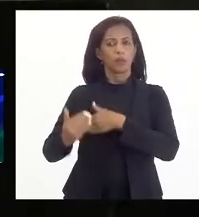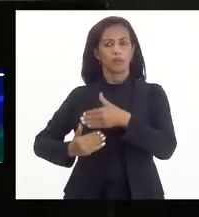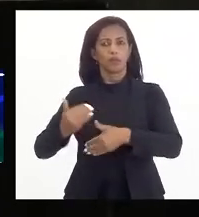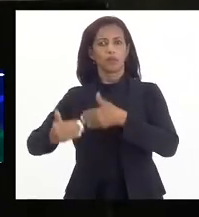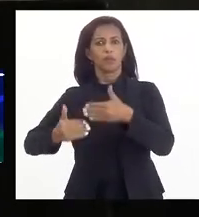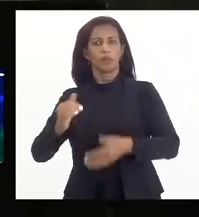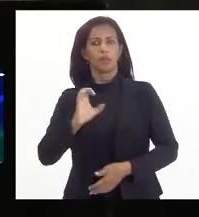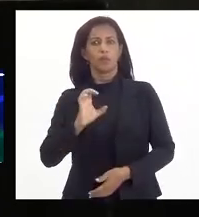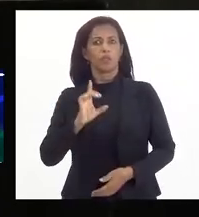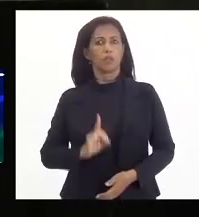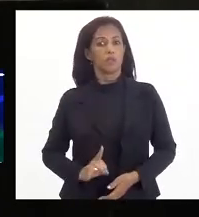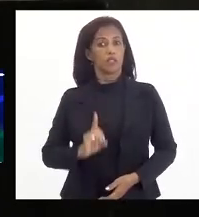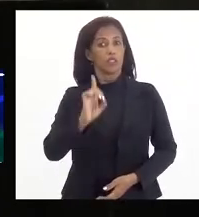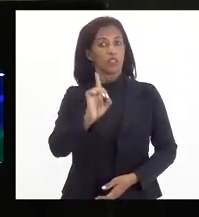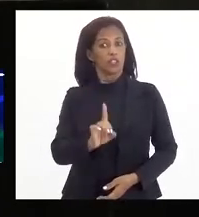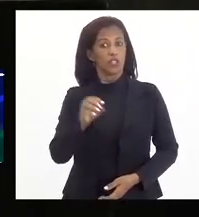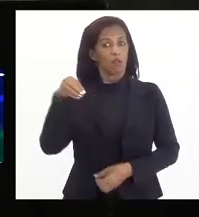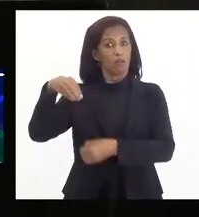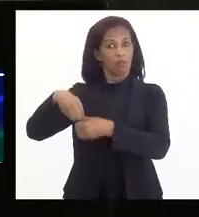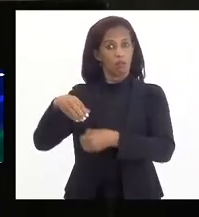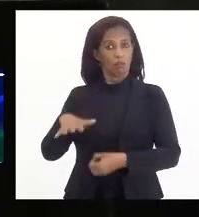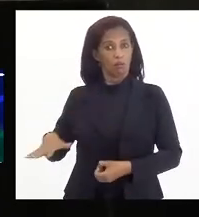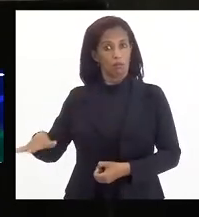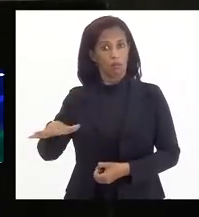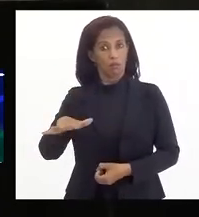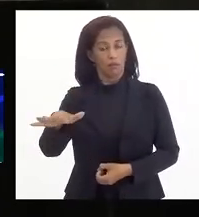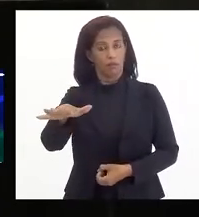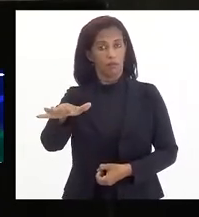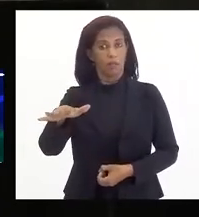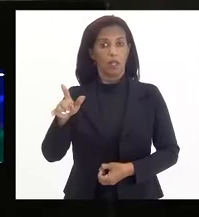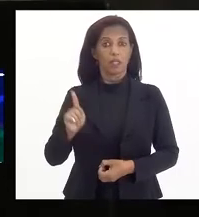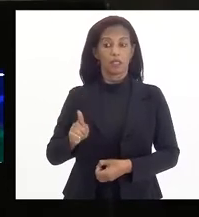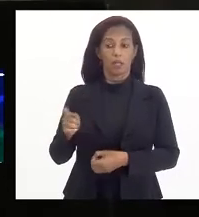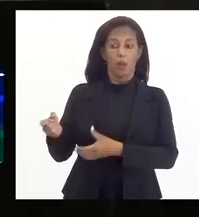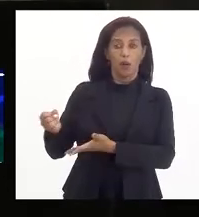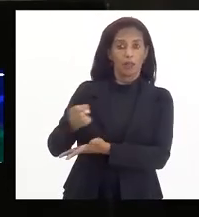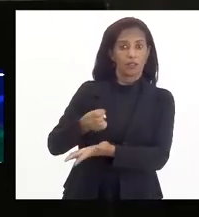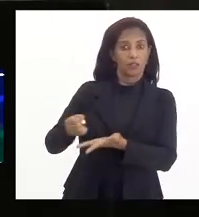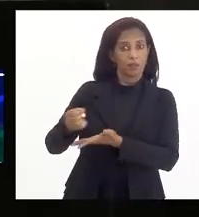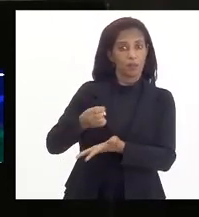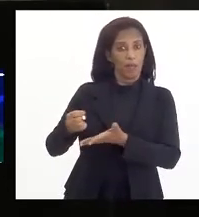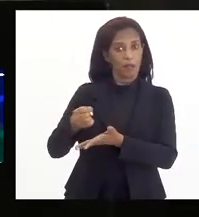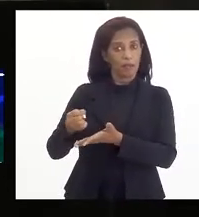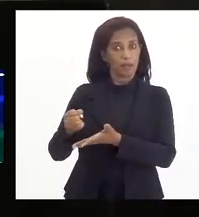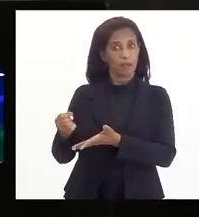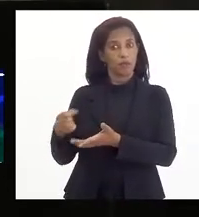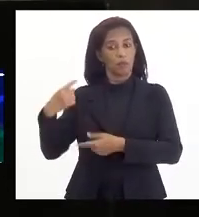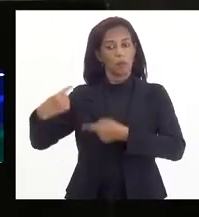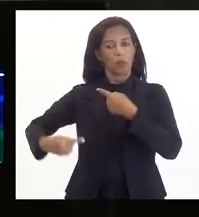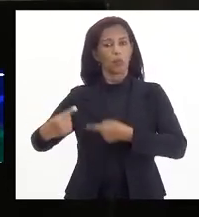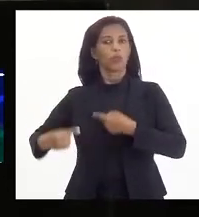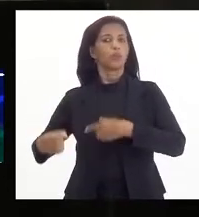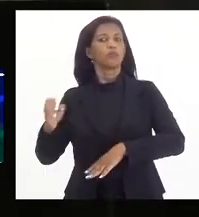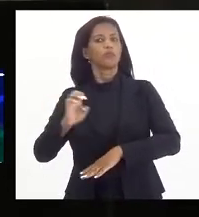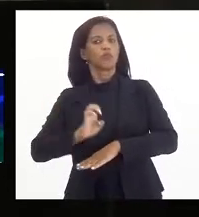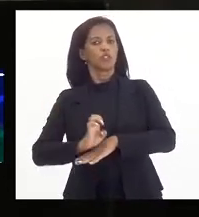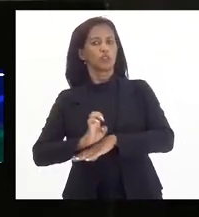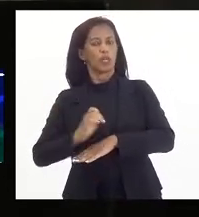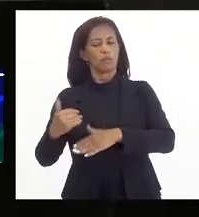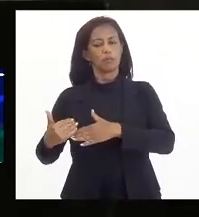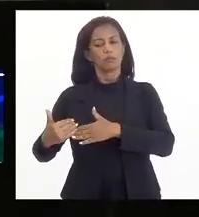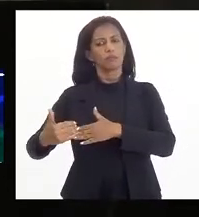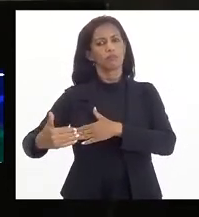cidadania direito em território de favela são as bases e as matrizes para uma política de estado para uma política de longo